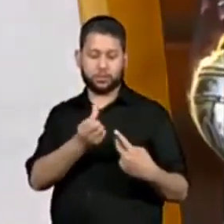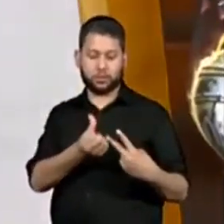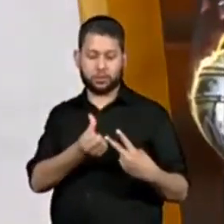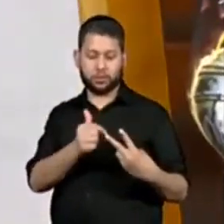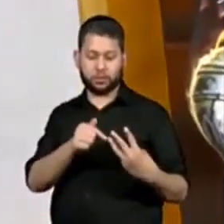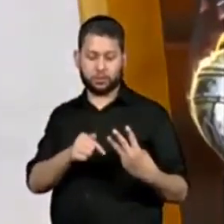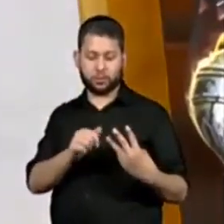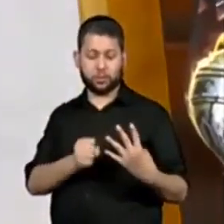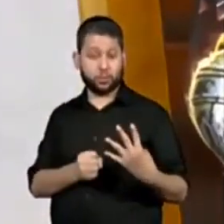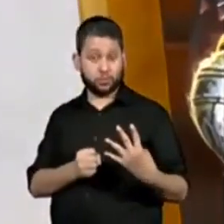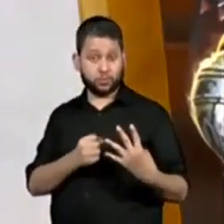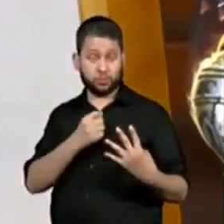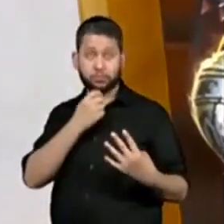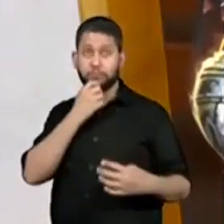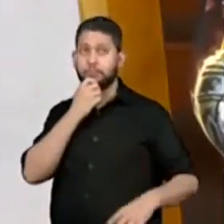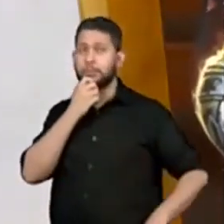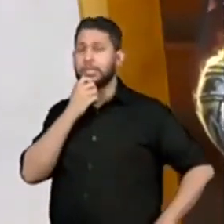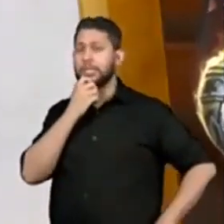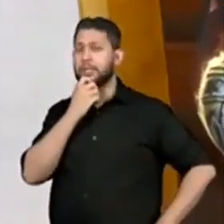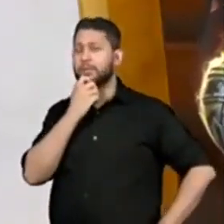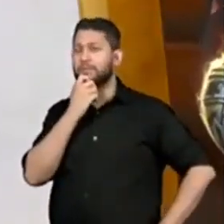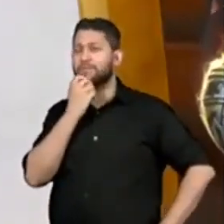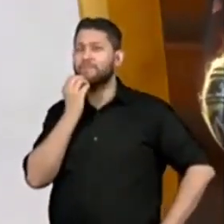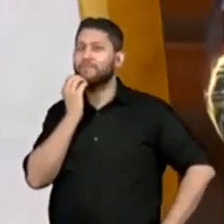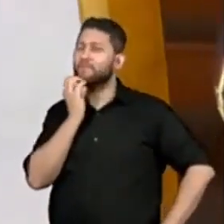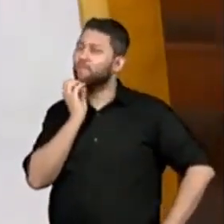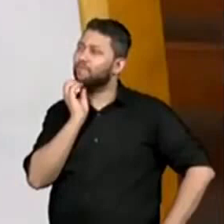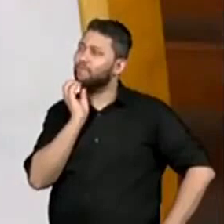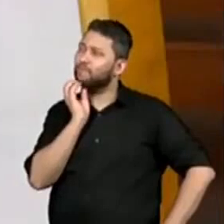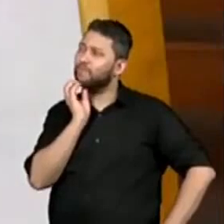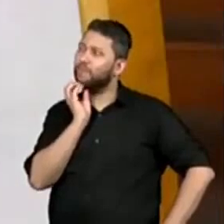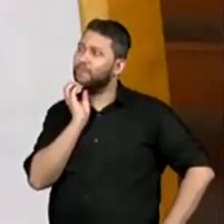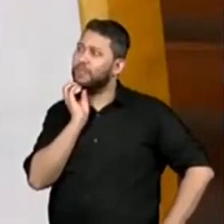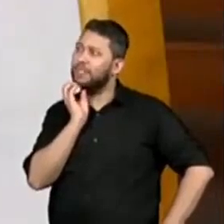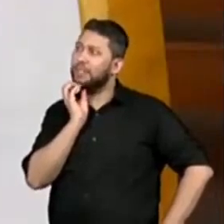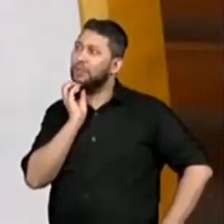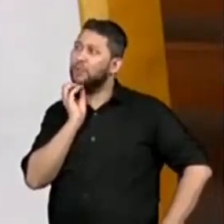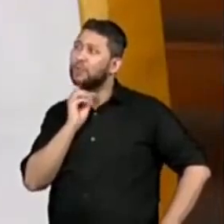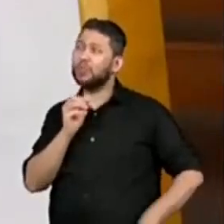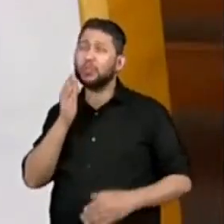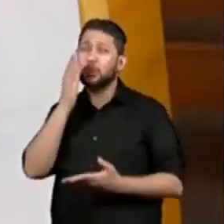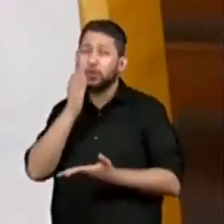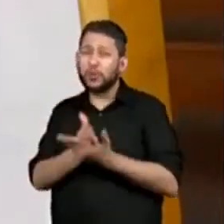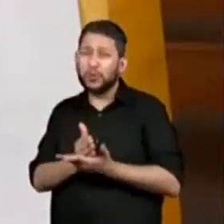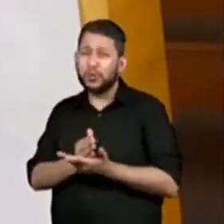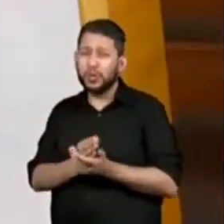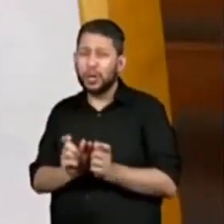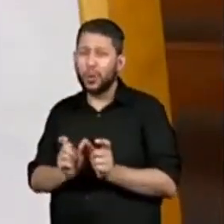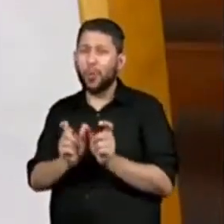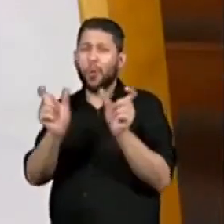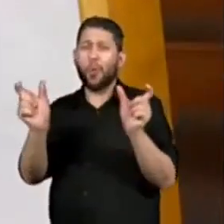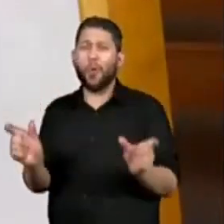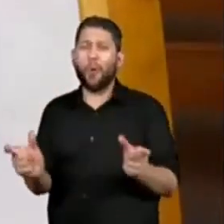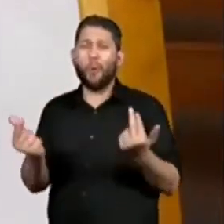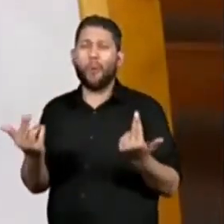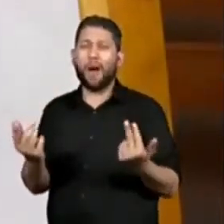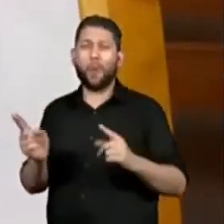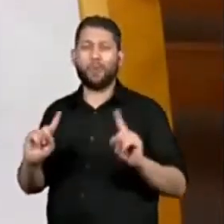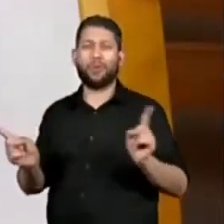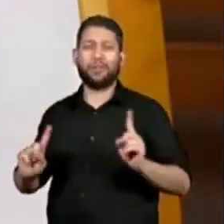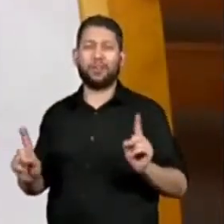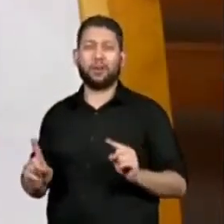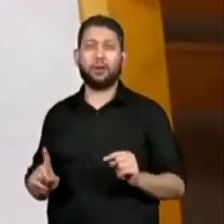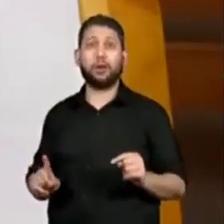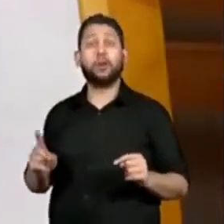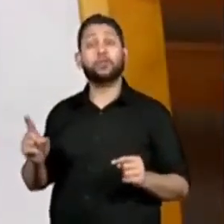aqui é só que eu quero dividir é desigual a divisão